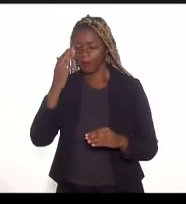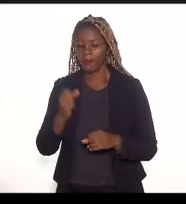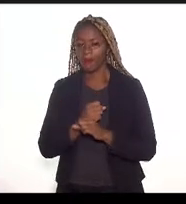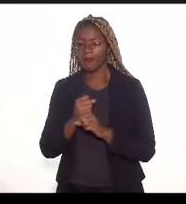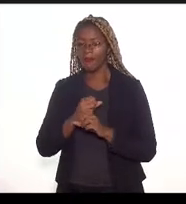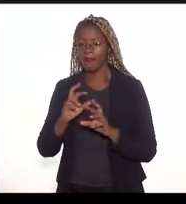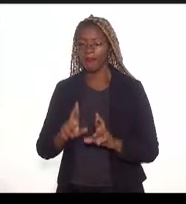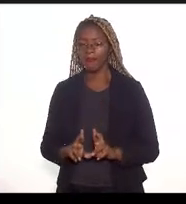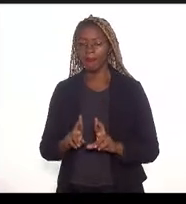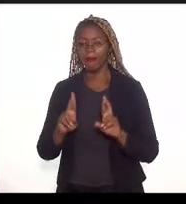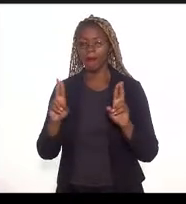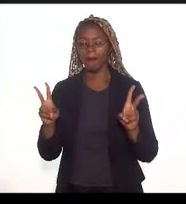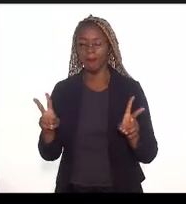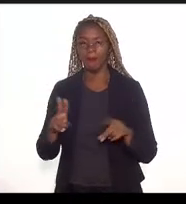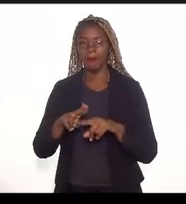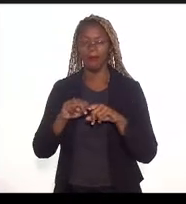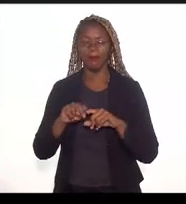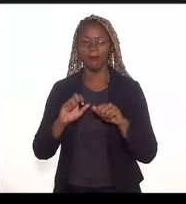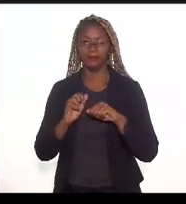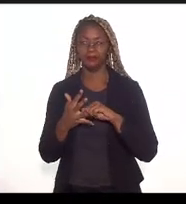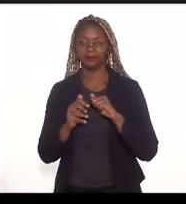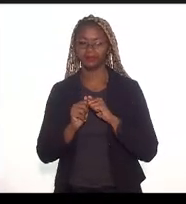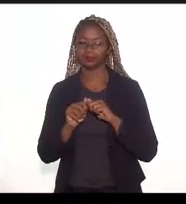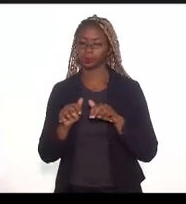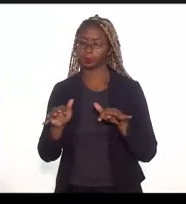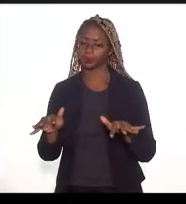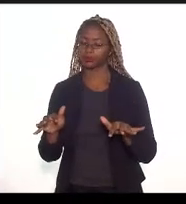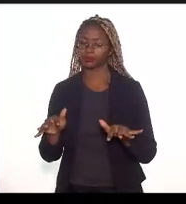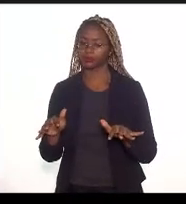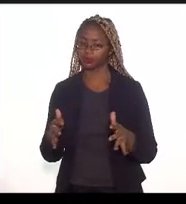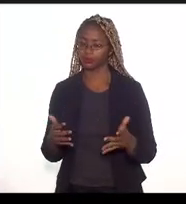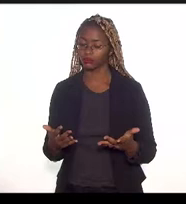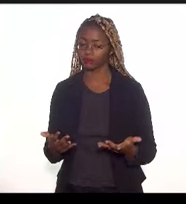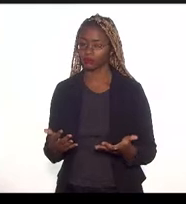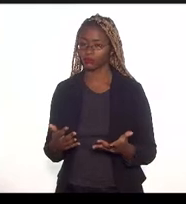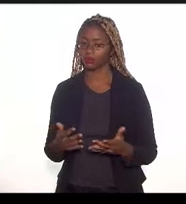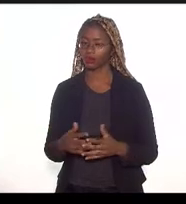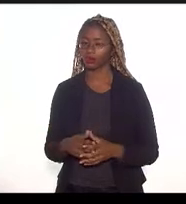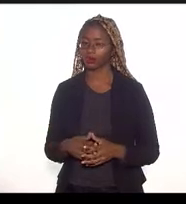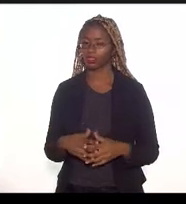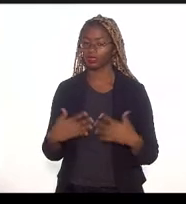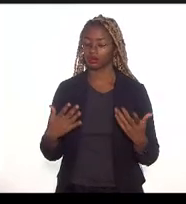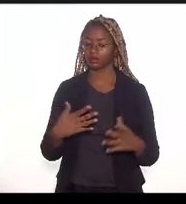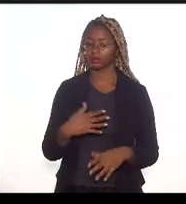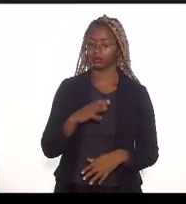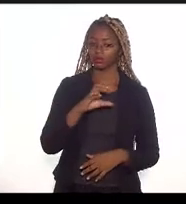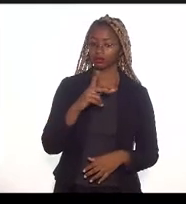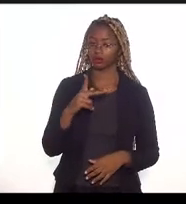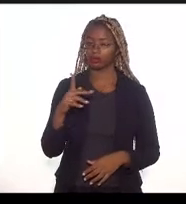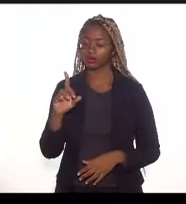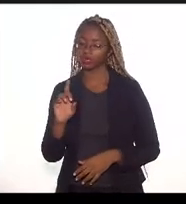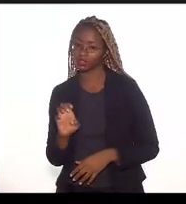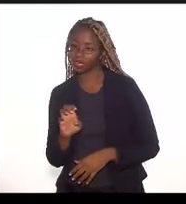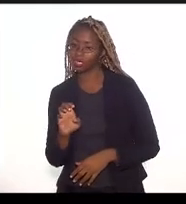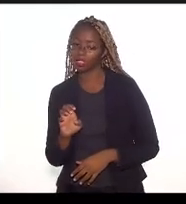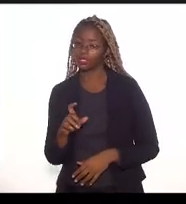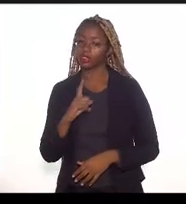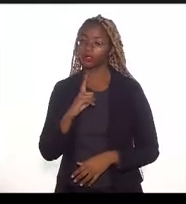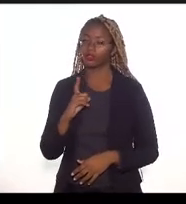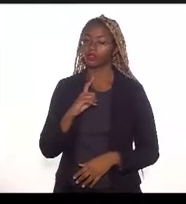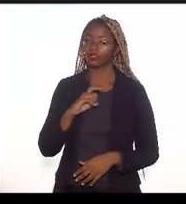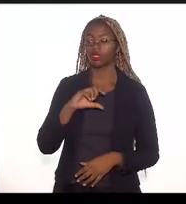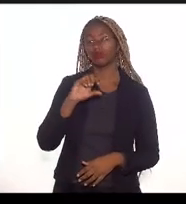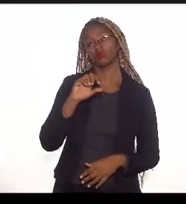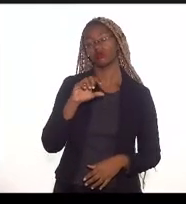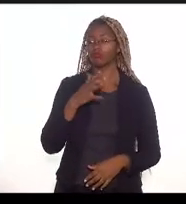decorrência da pandemia que ainda enfrentamos. Então, a CPPDE em 2019, nós tivemos praticamente 8